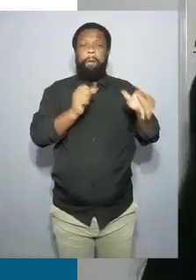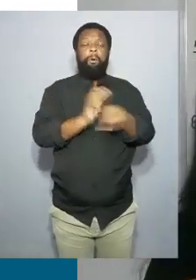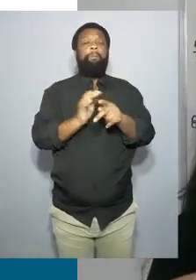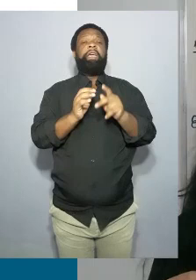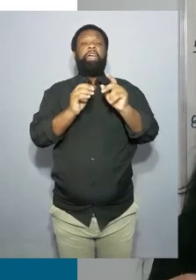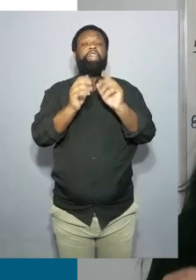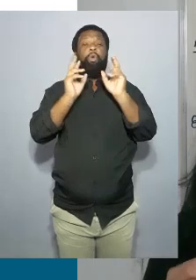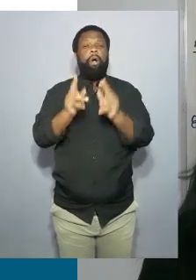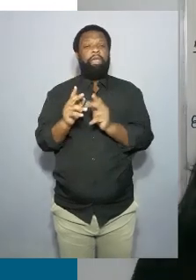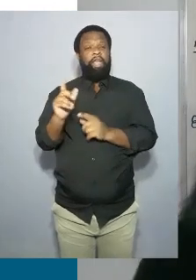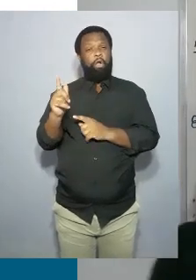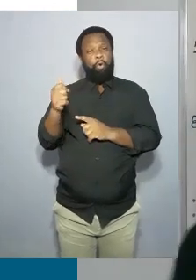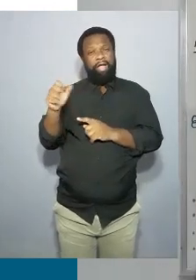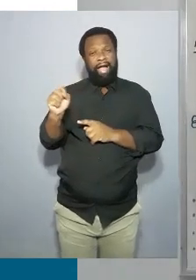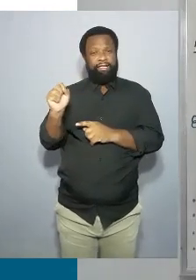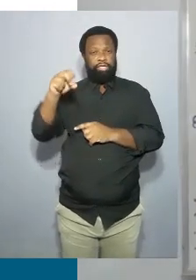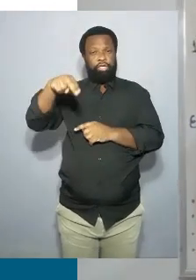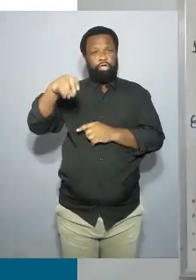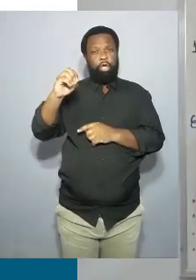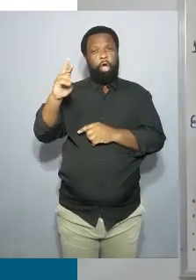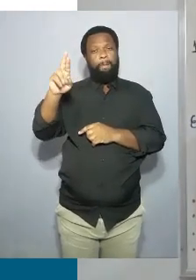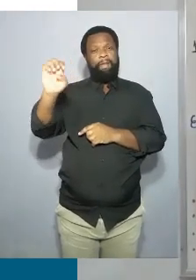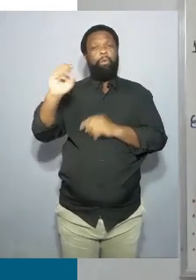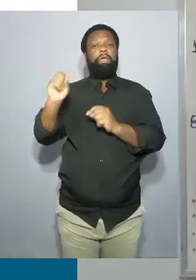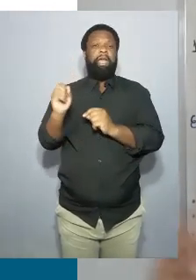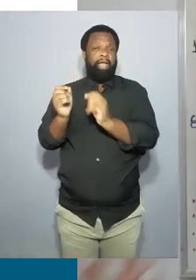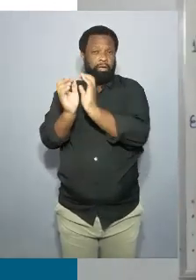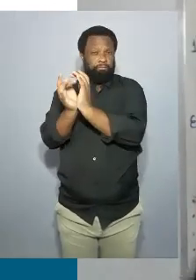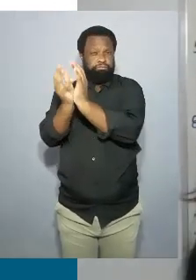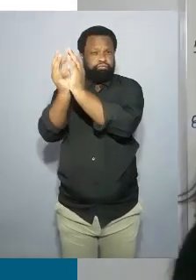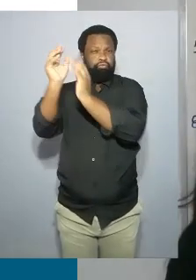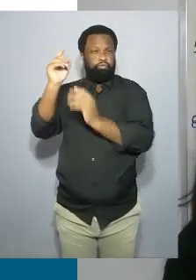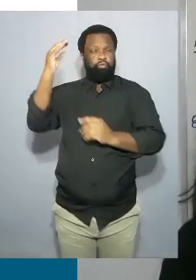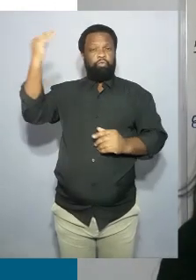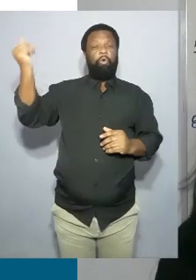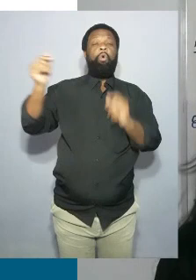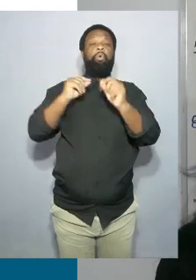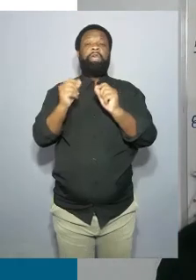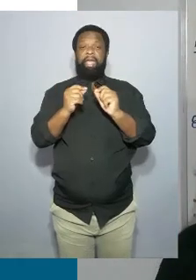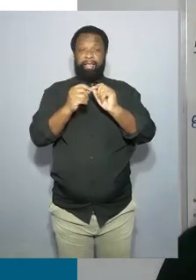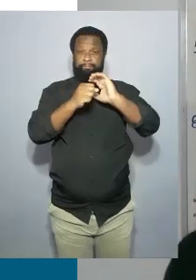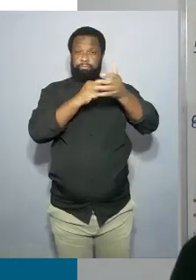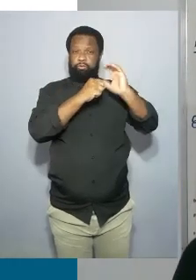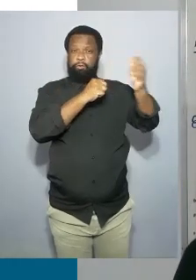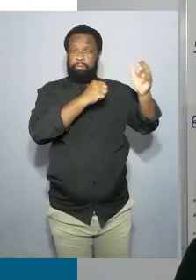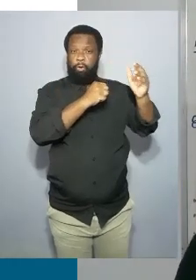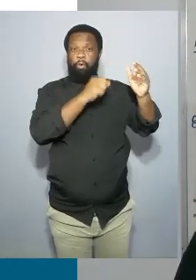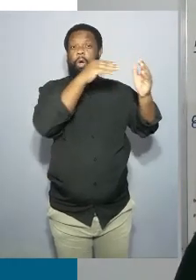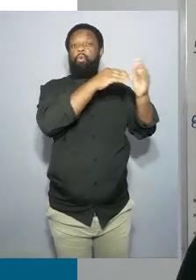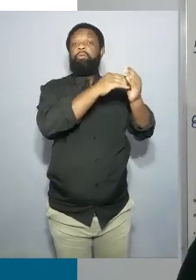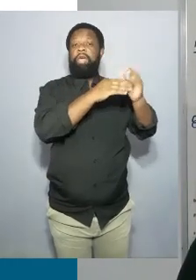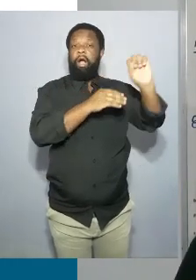eletrônica de um gás nobre, ou seja, 8 elétrons na camada de valência ou 2 elétrons na camada de valência. Dessa